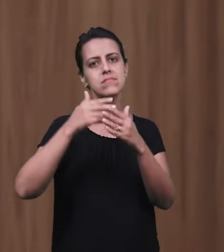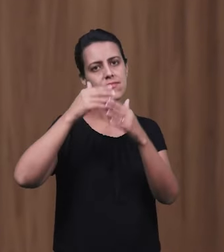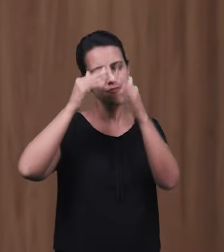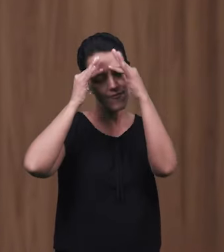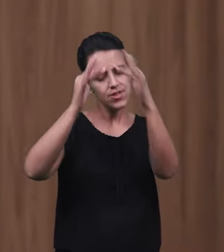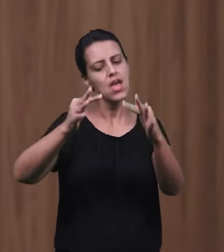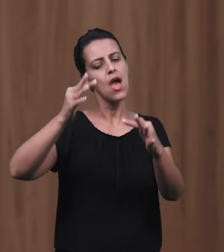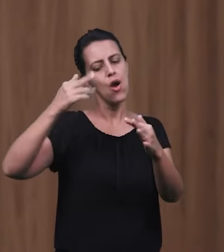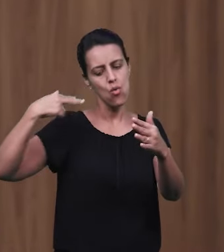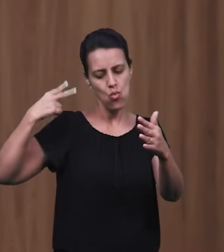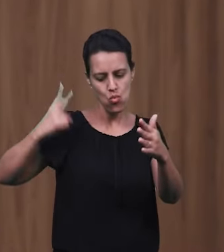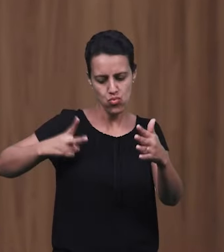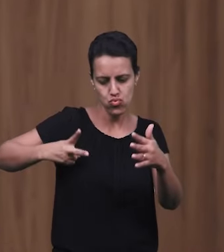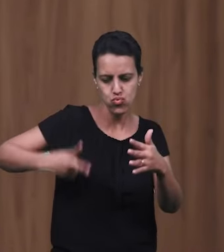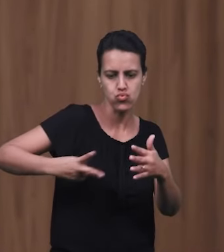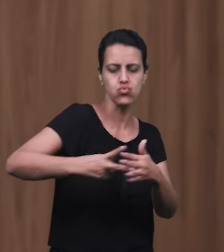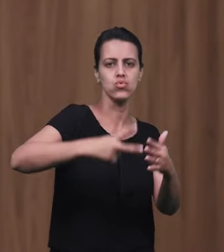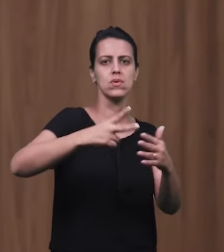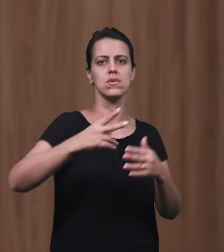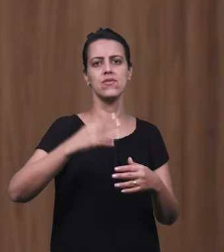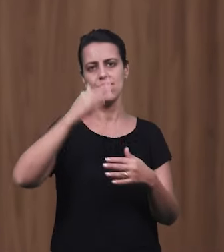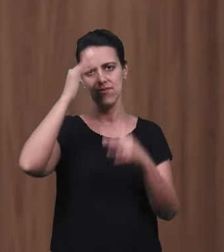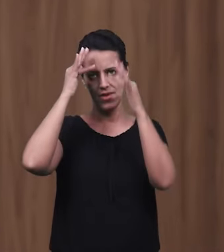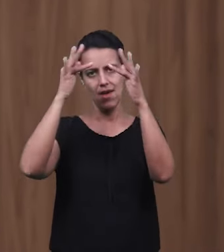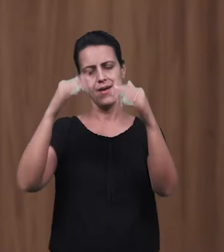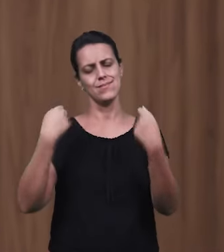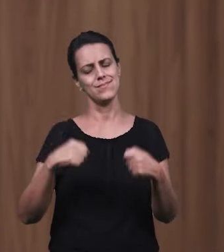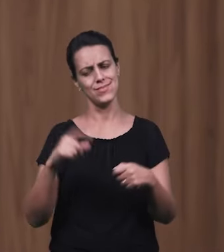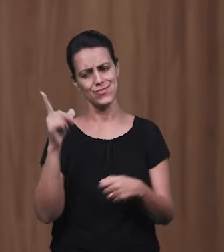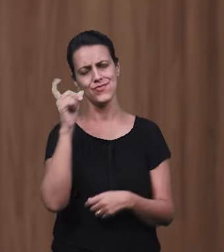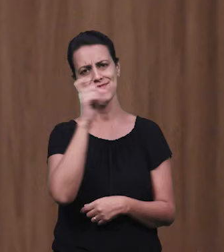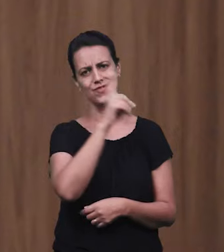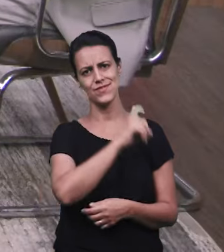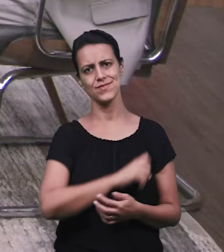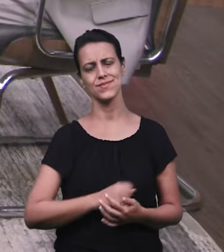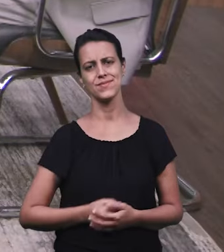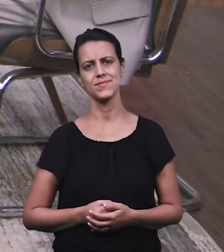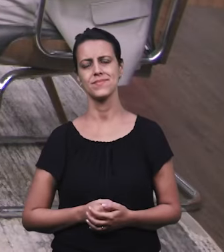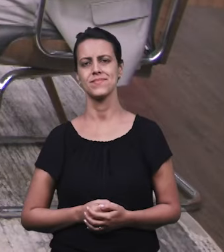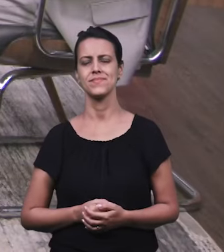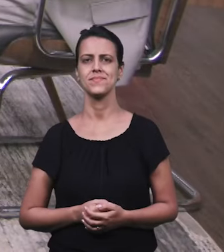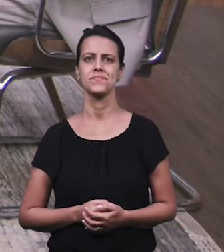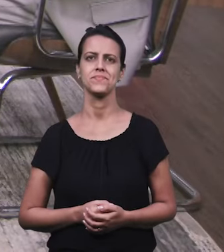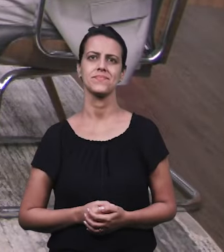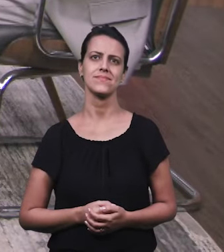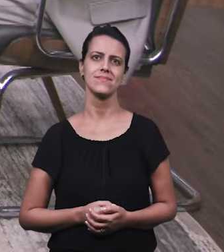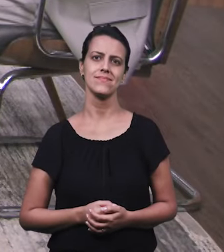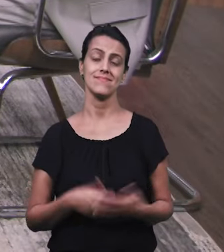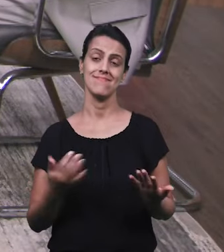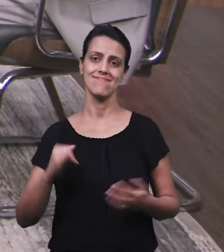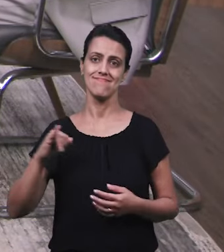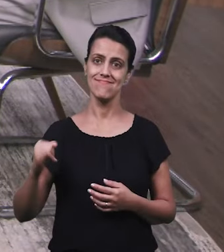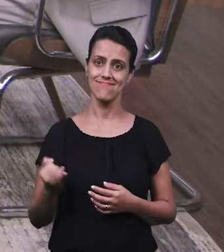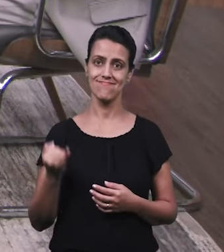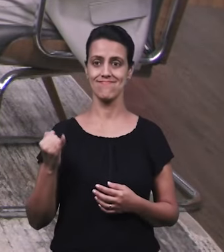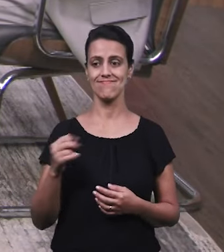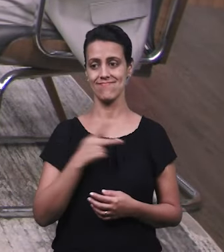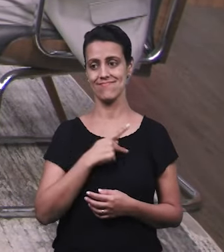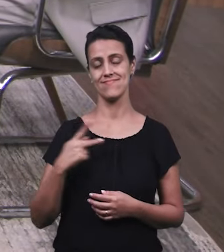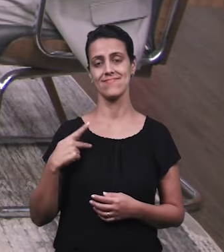chamado, até você levado à morte. O que é difícil, né? É difícil. Nesse caso, aproveitando essa palavra do pastor